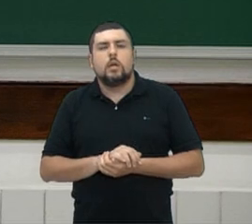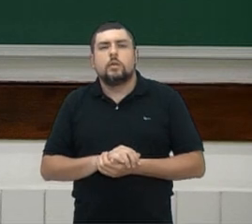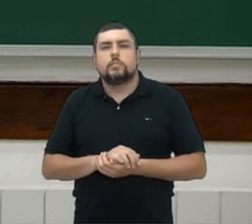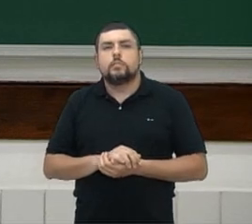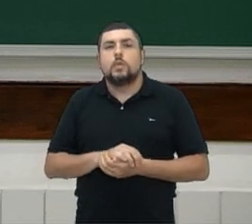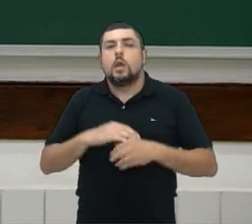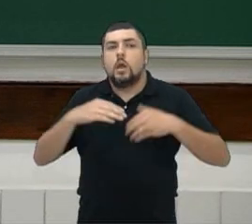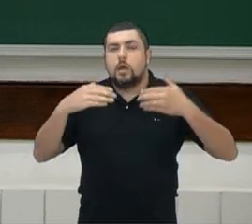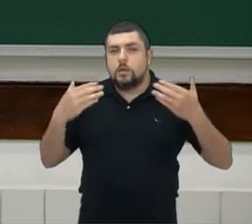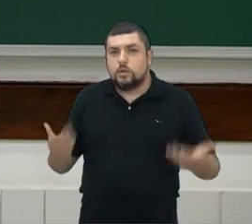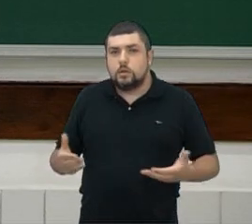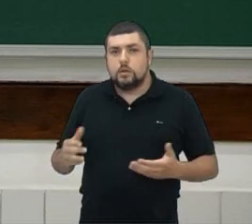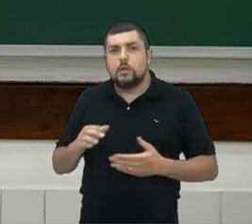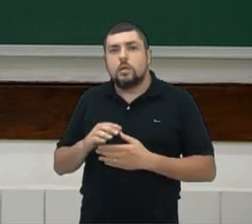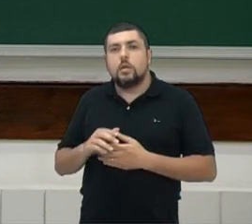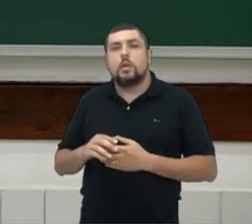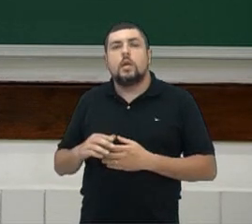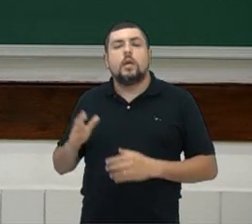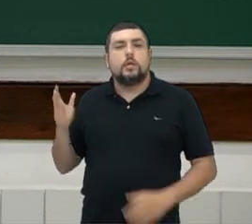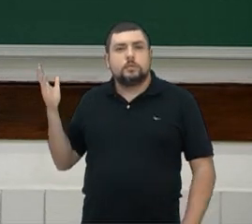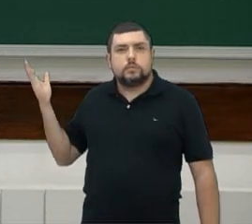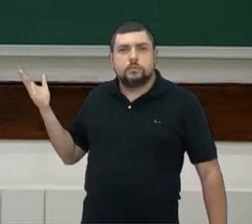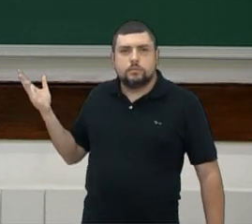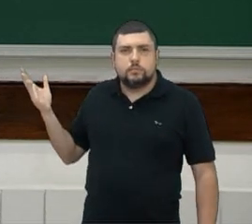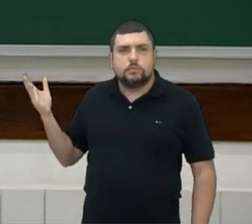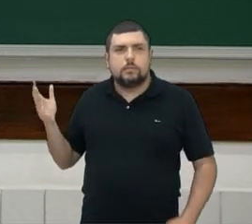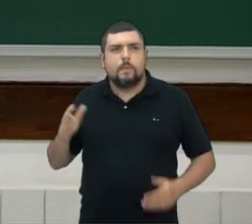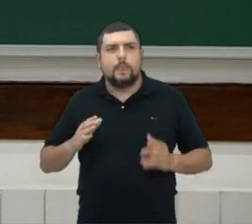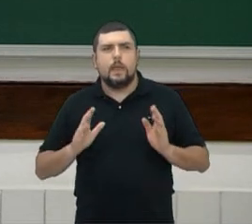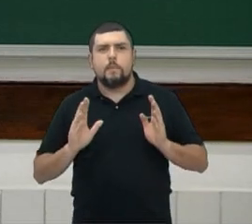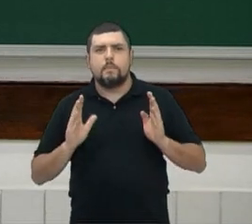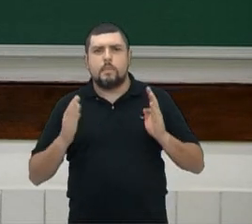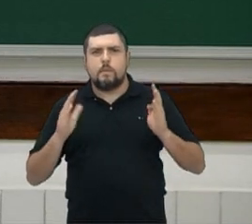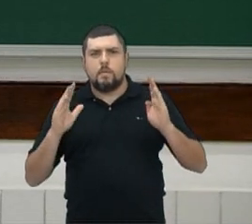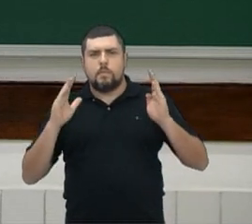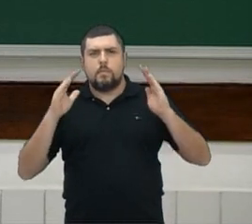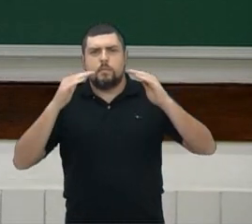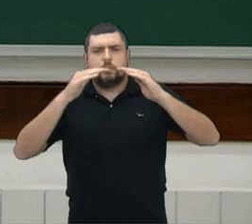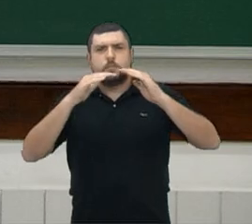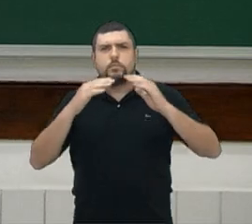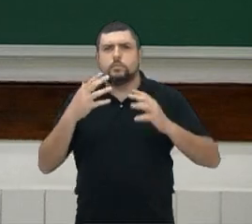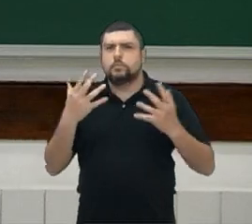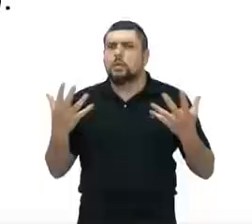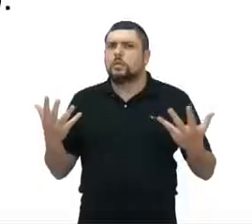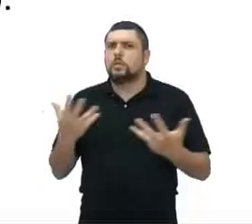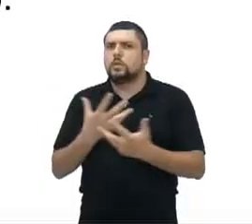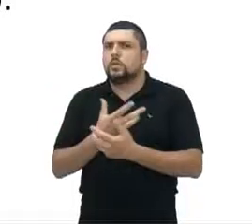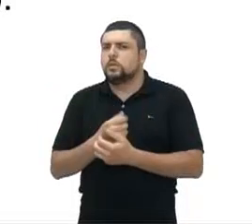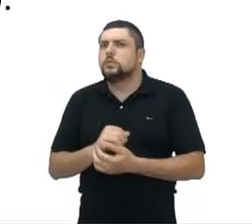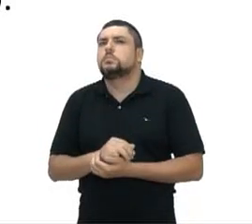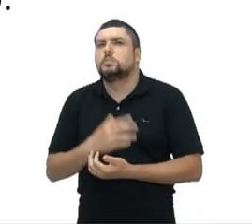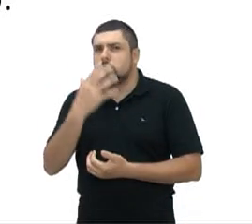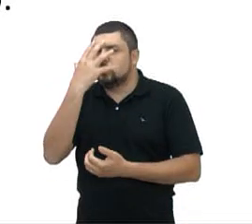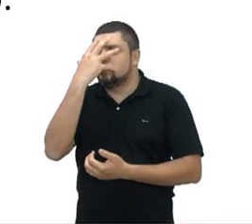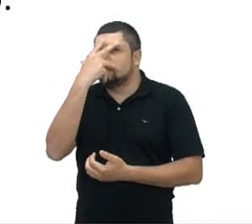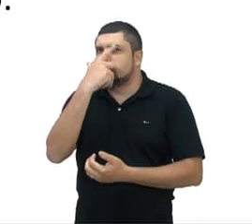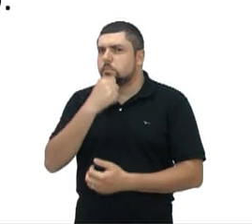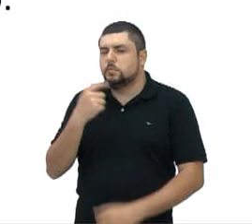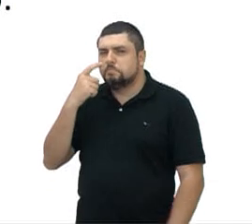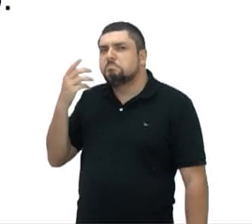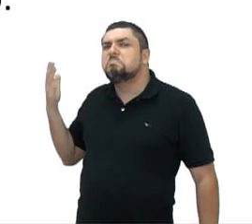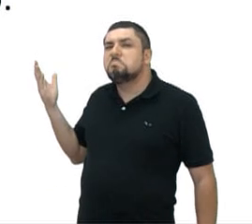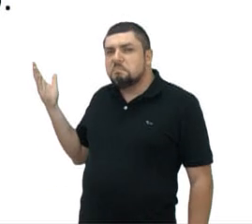Essa é a pirâmide da rainha Manitore, em Meroé, atual Sudão. Olha que pirâmide linda, né? Diga-se de passagem, né? Olha, é